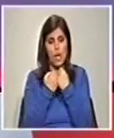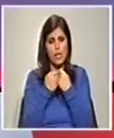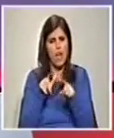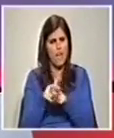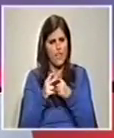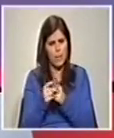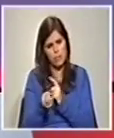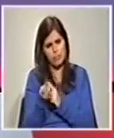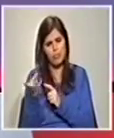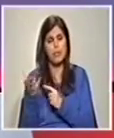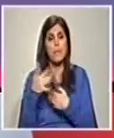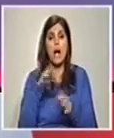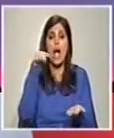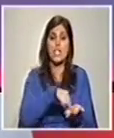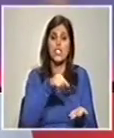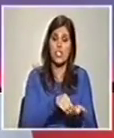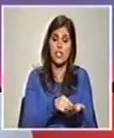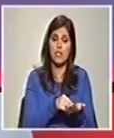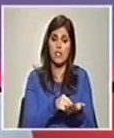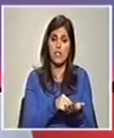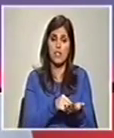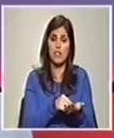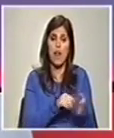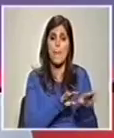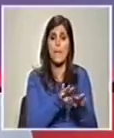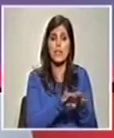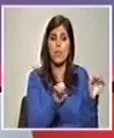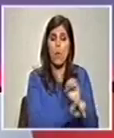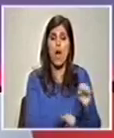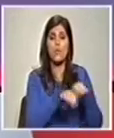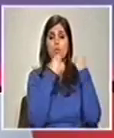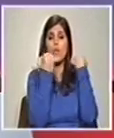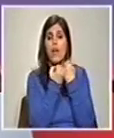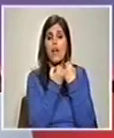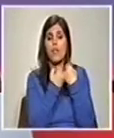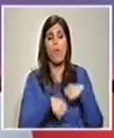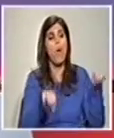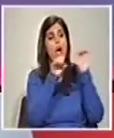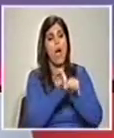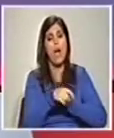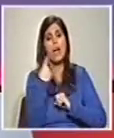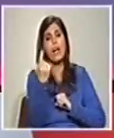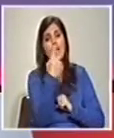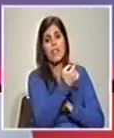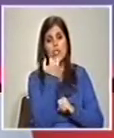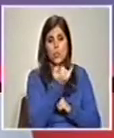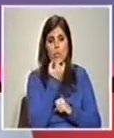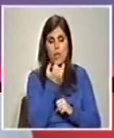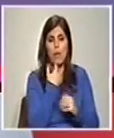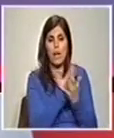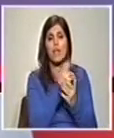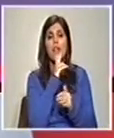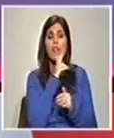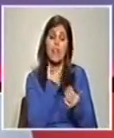ferramentas, mas há uma exigência tão grande que o terreno ainda não tem. A sociedade não tem em cada instituição, em cada resposta